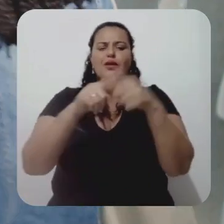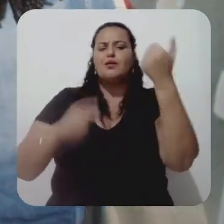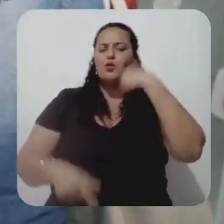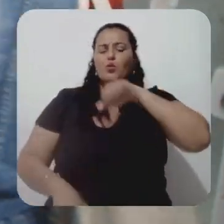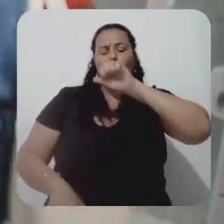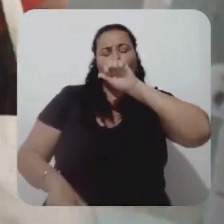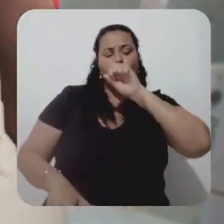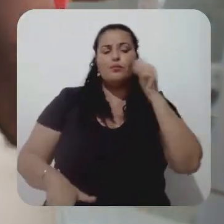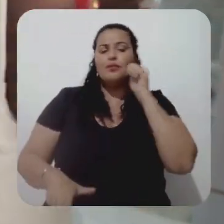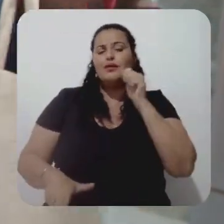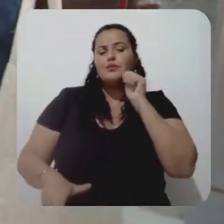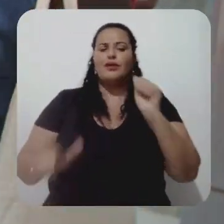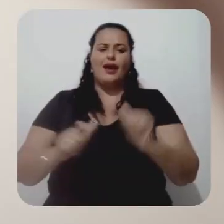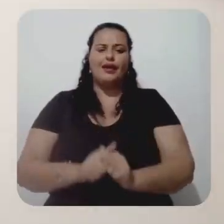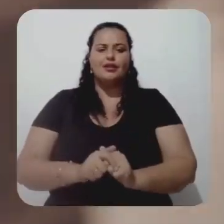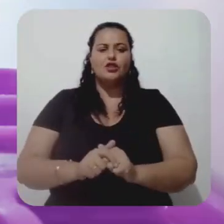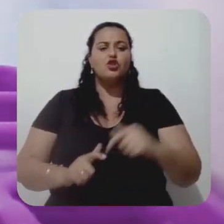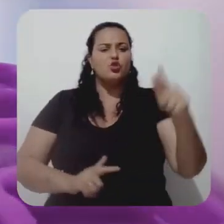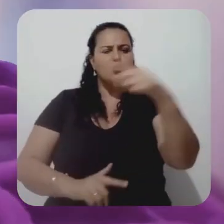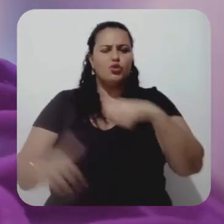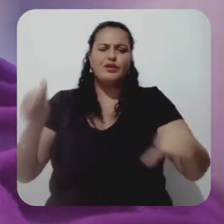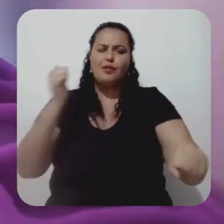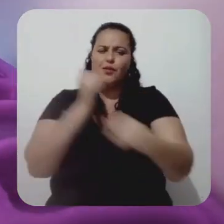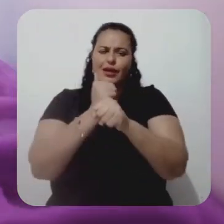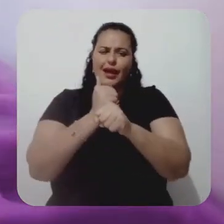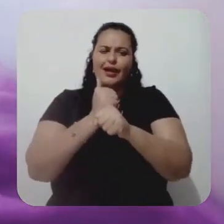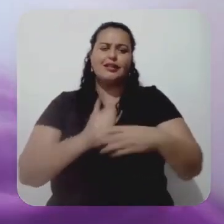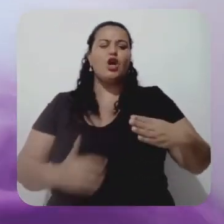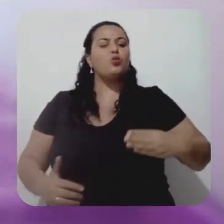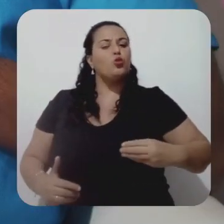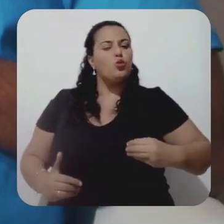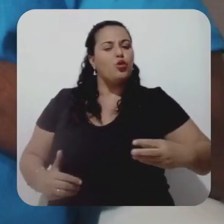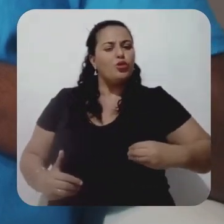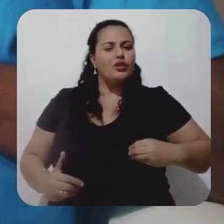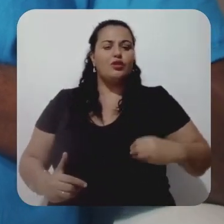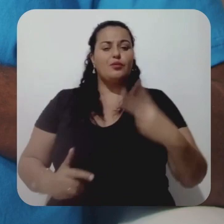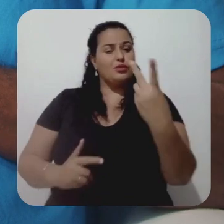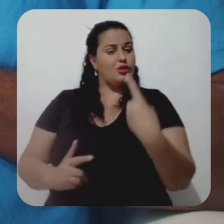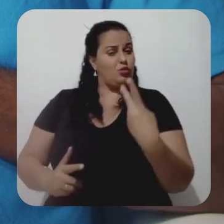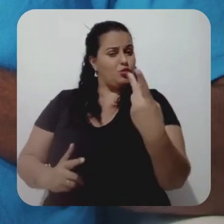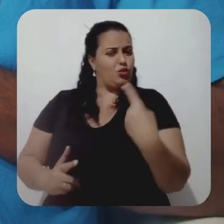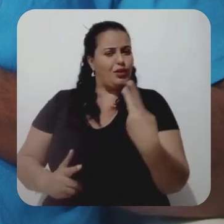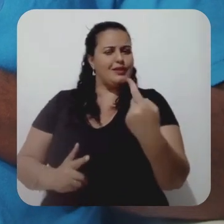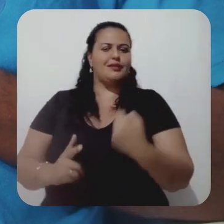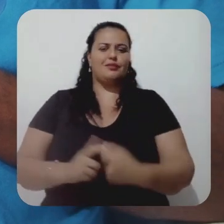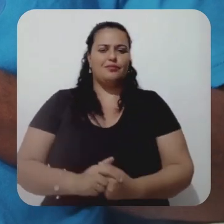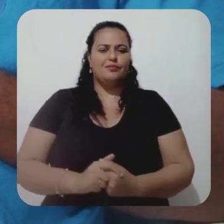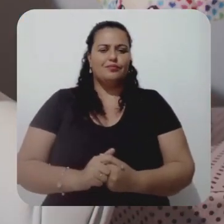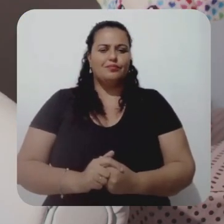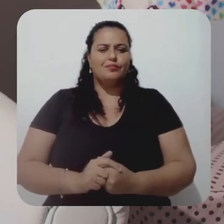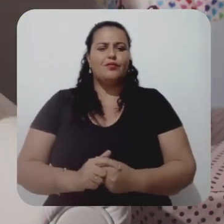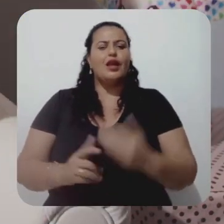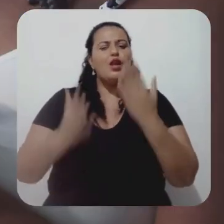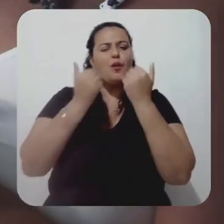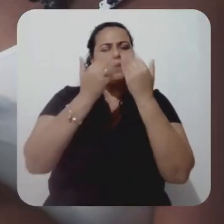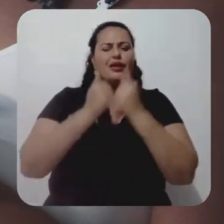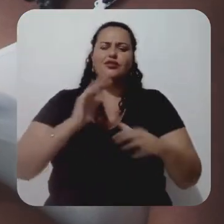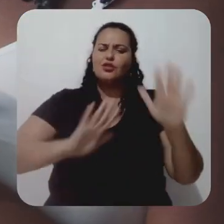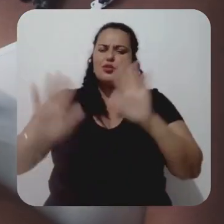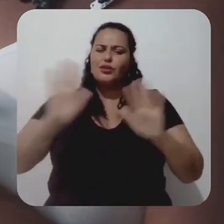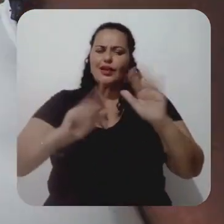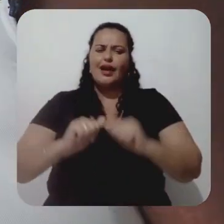necessidade para muitas mulheres. Se todos apoiarem a amamentação, dá para manter os dois. Alimente esse